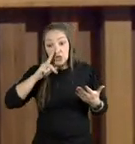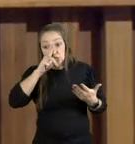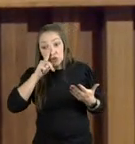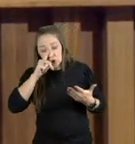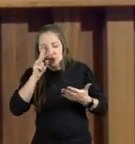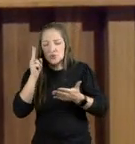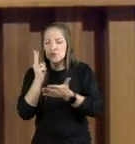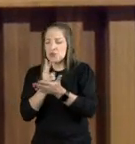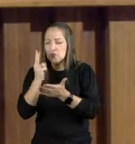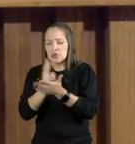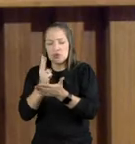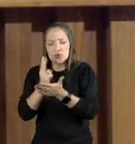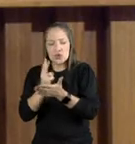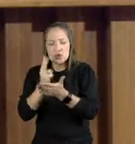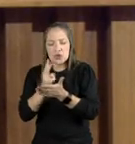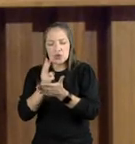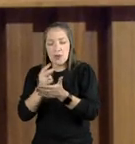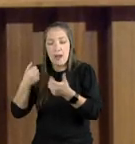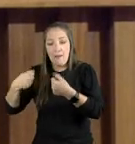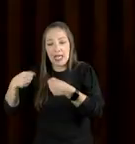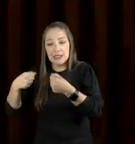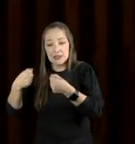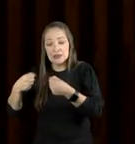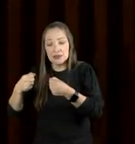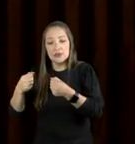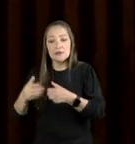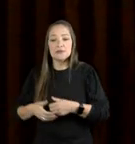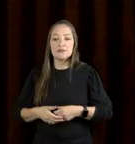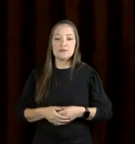sempre necessário a gente seguir.